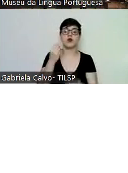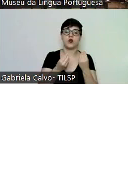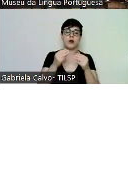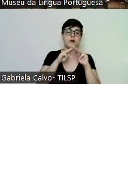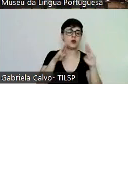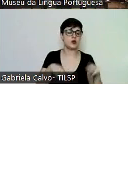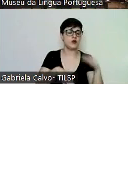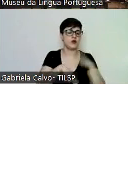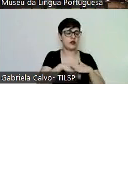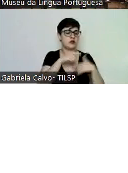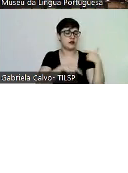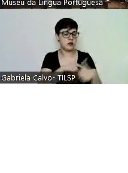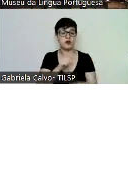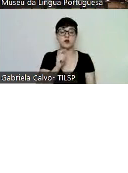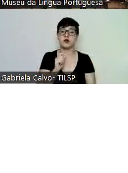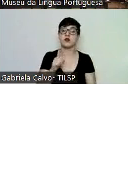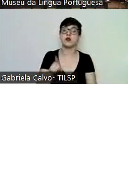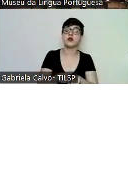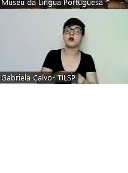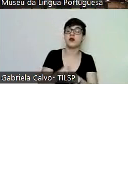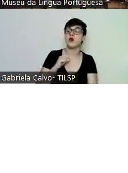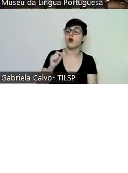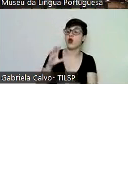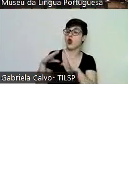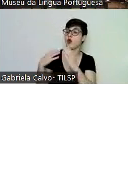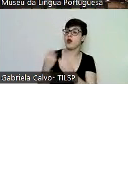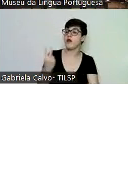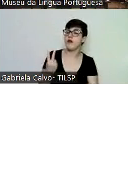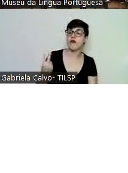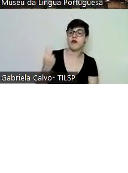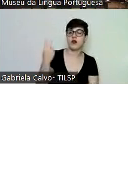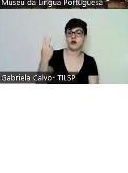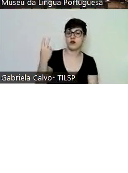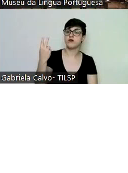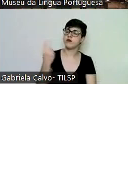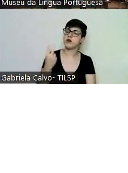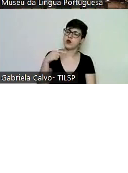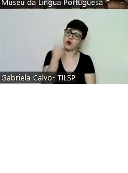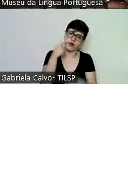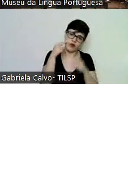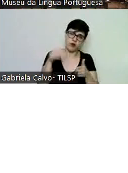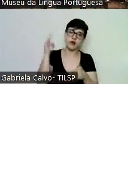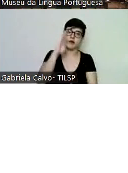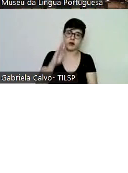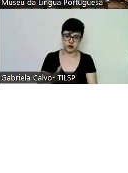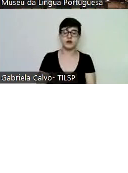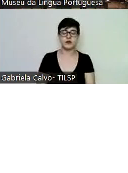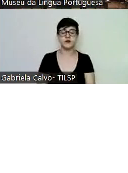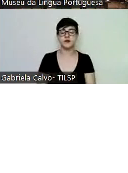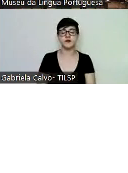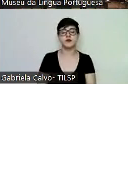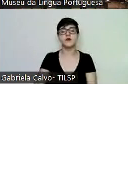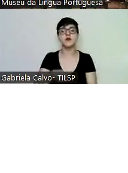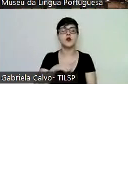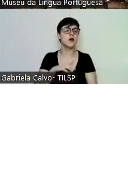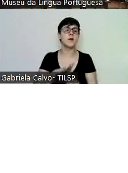e tal surgem valores da comunidade museológica brasileira nessa Ampla pesquisa e uma redação que